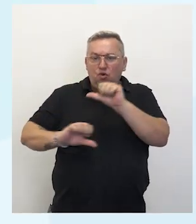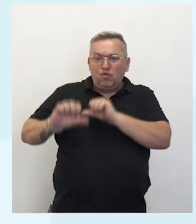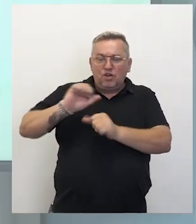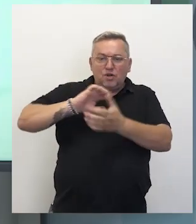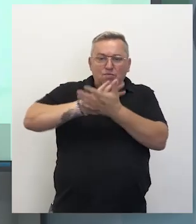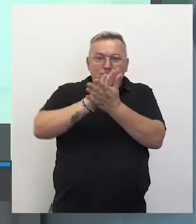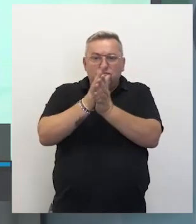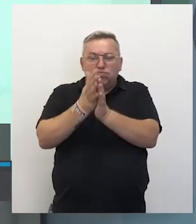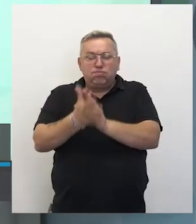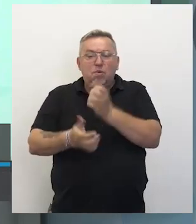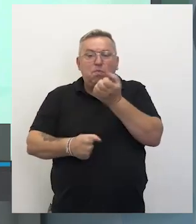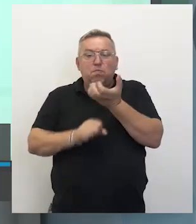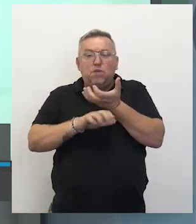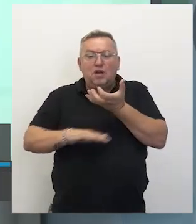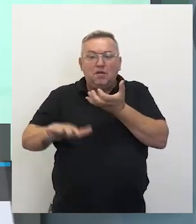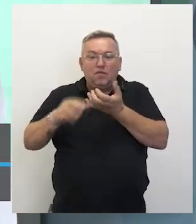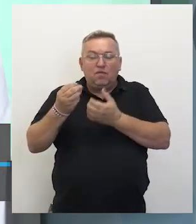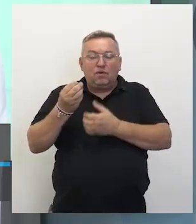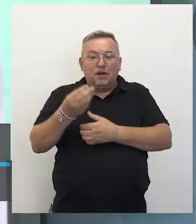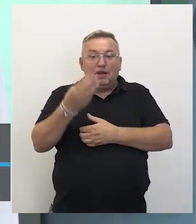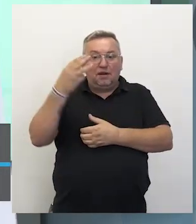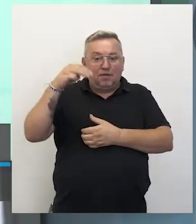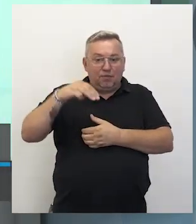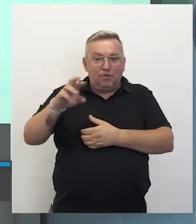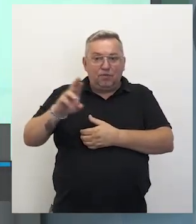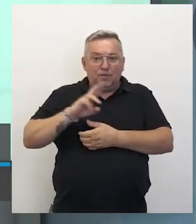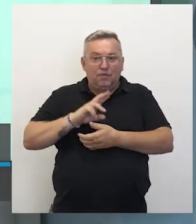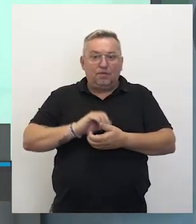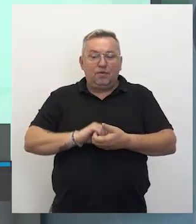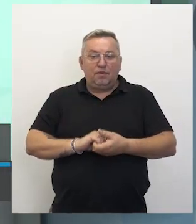o Pantanal? E aí eu vou dar 3 minutinhos para você me responder.